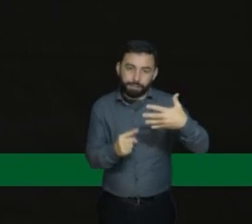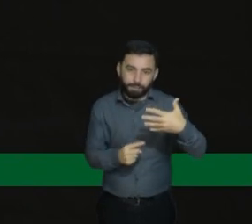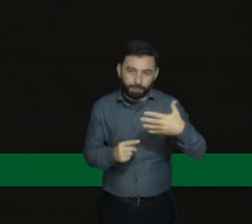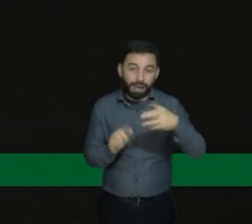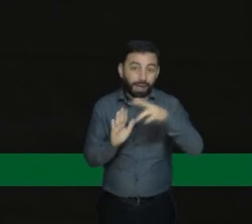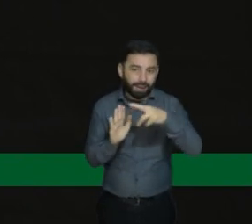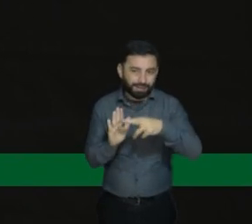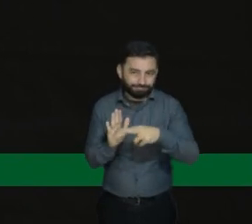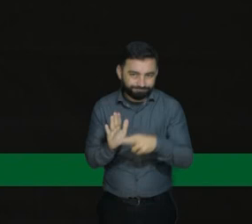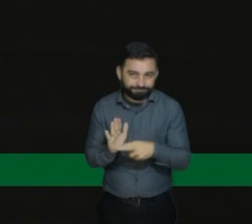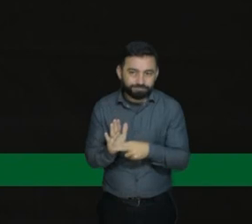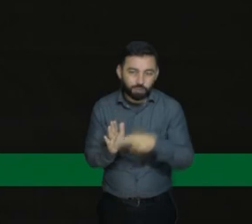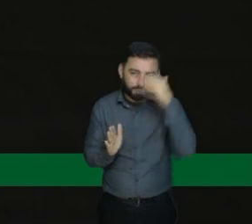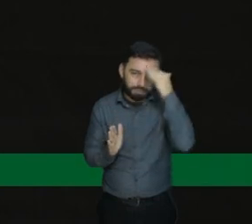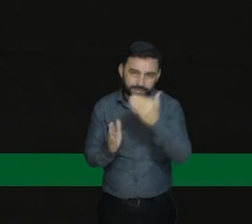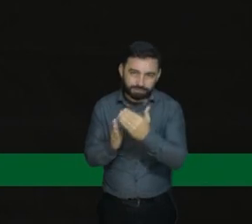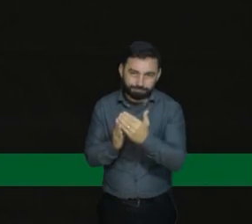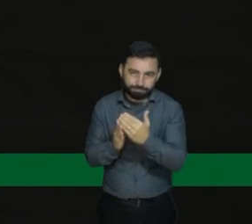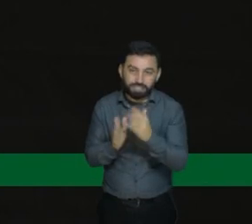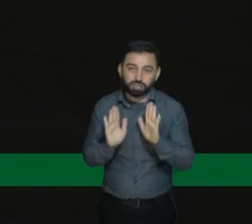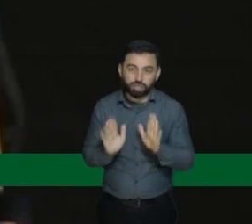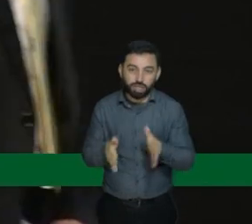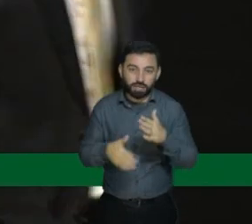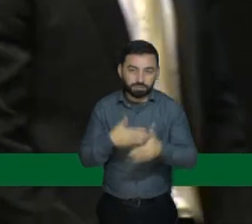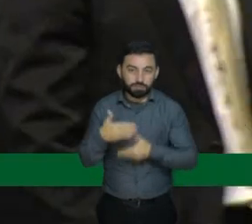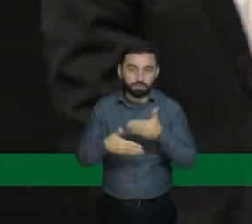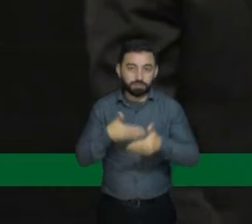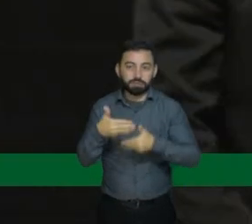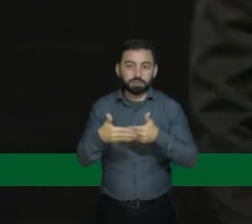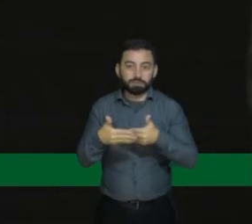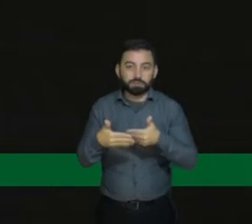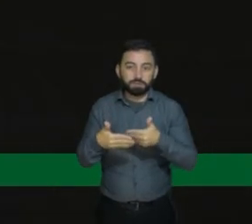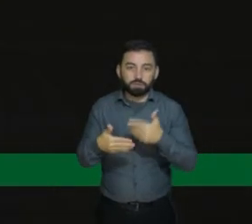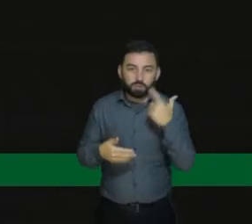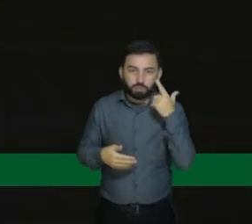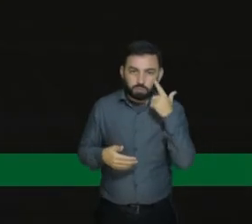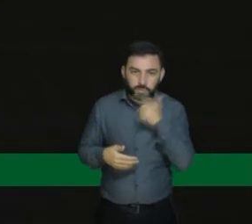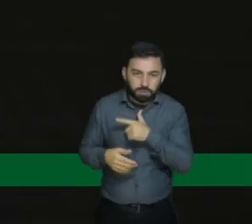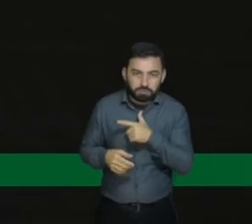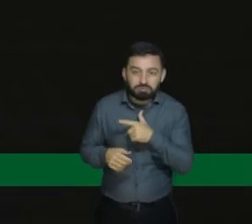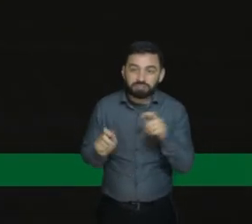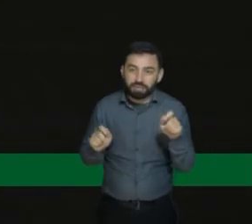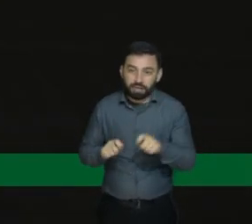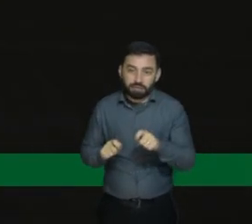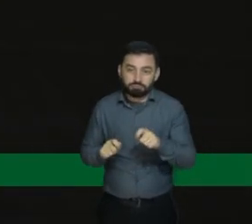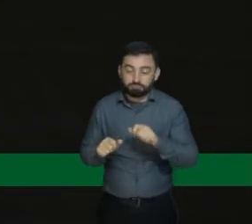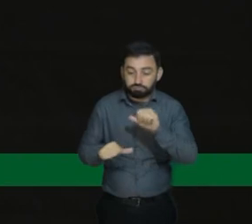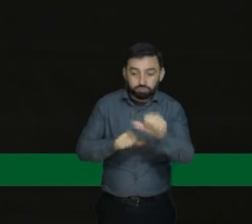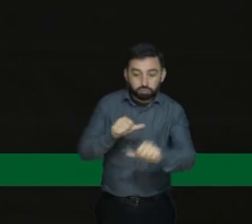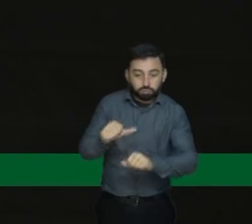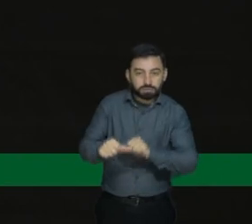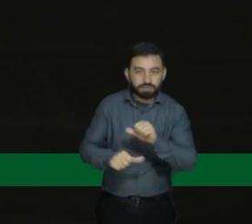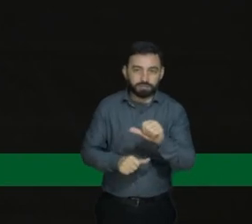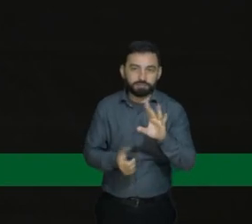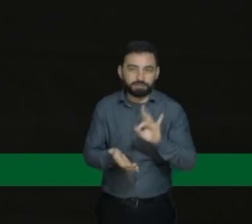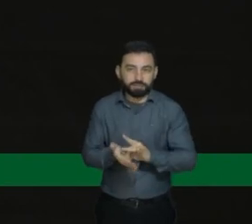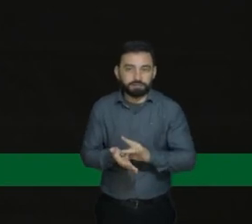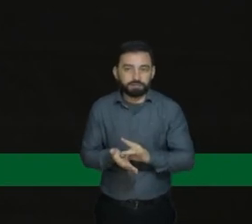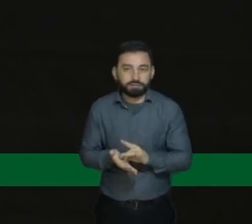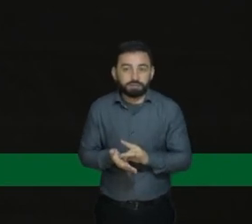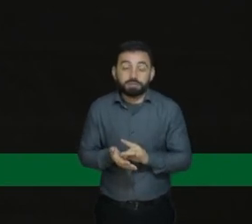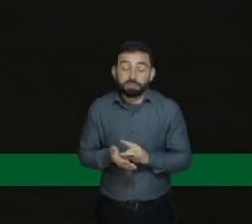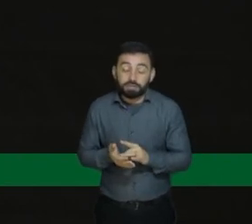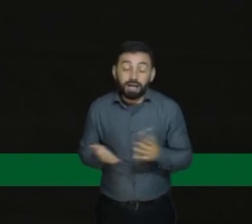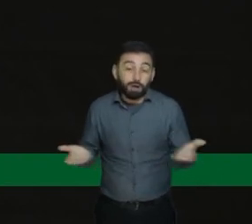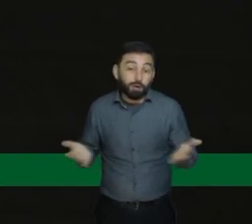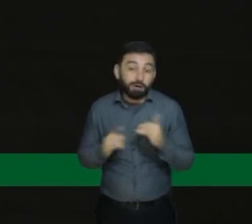importantes de ser uma cidade já evoluída, uma cidade com predicados ótimos para poder receber essa transformação. Então, a notícia boa